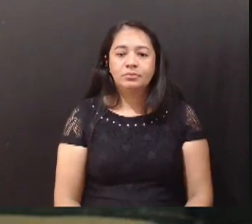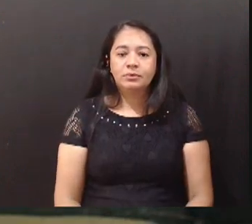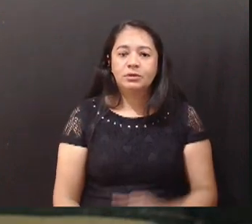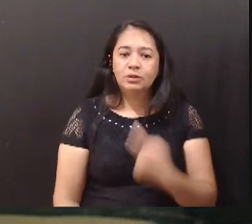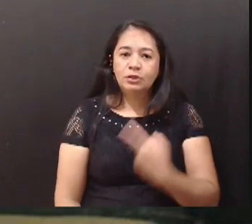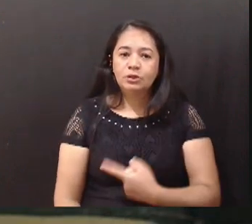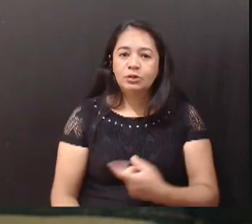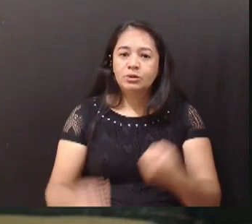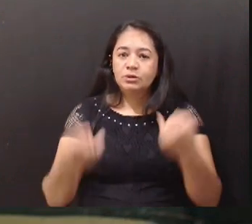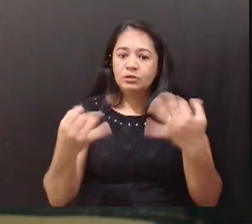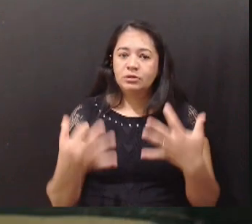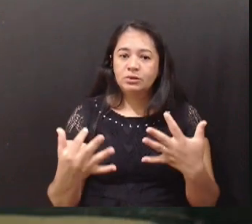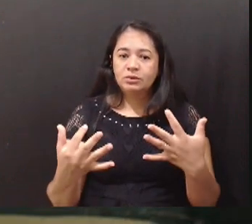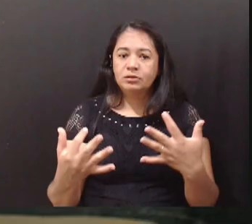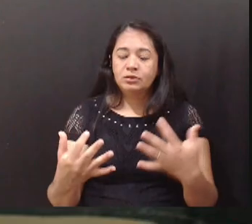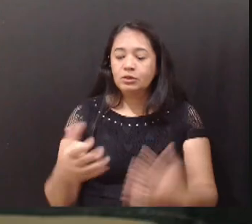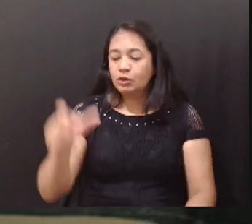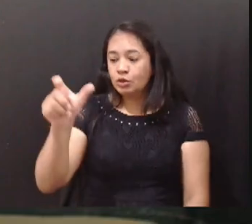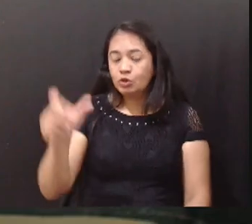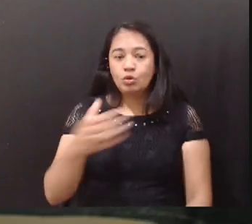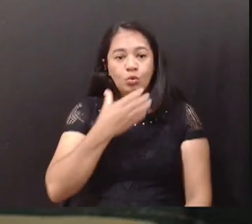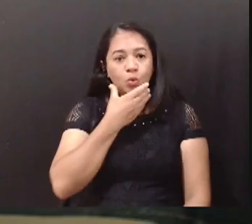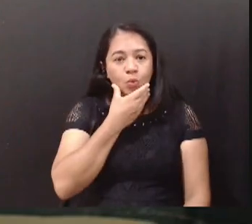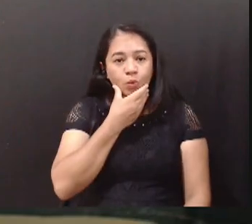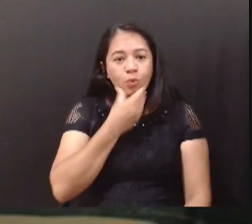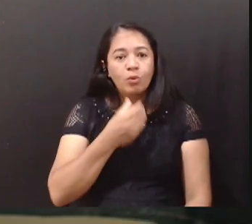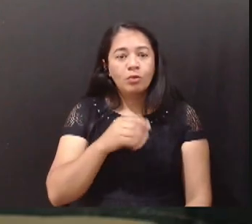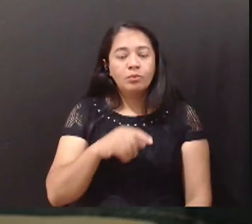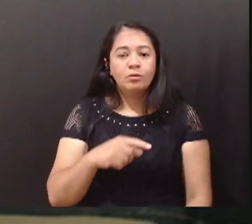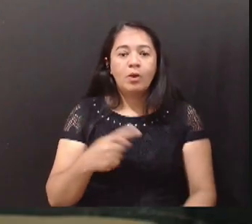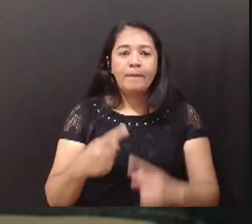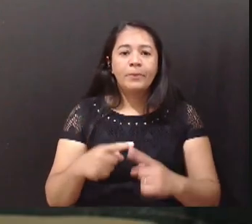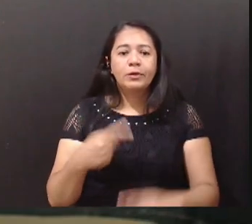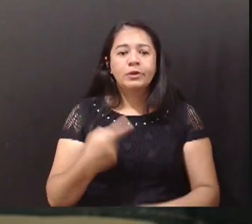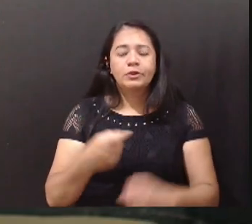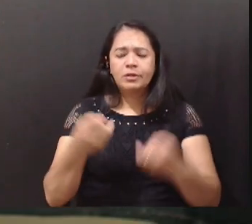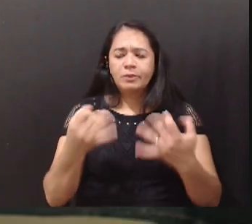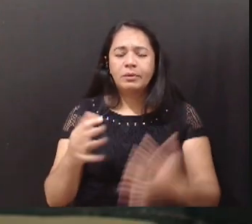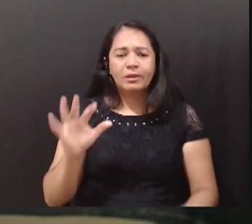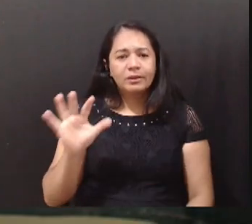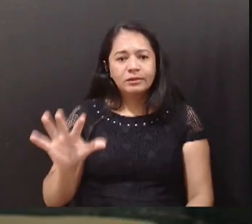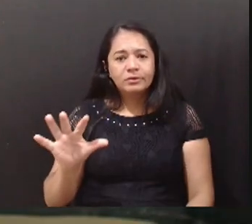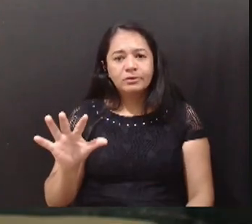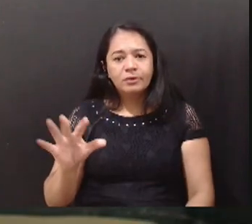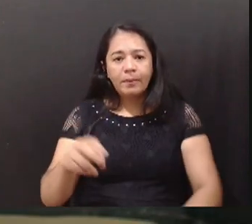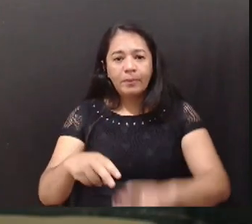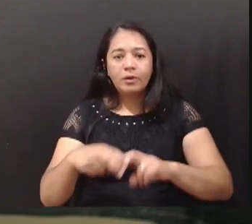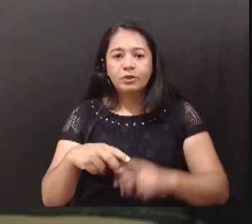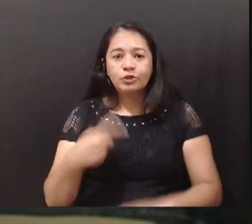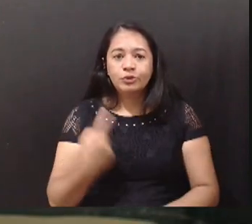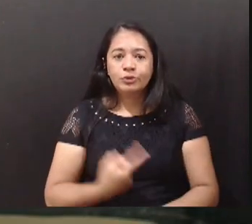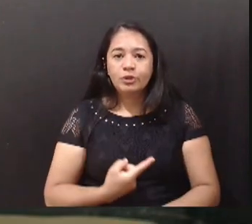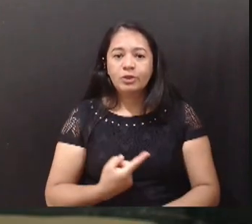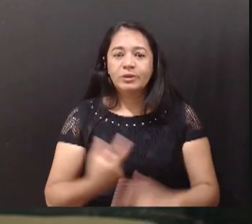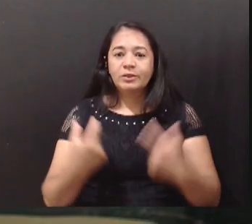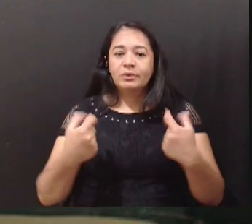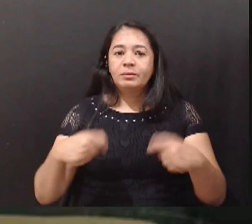ser masculino, né? E por que a gente está falando isso? Por conta de que a gente precisa